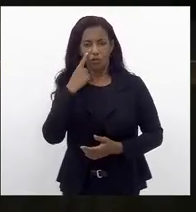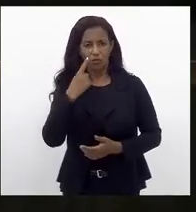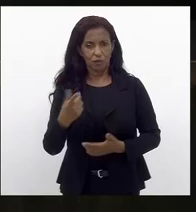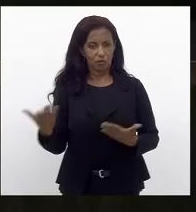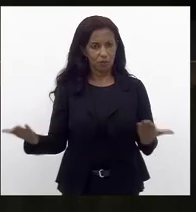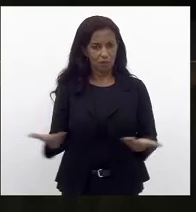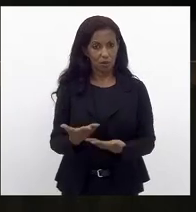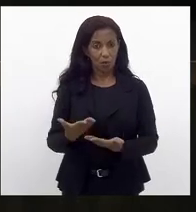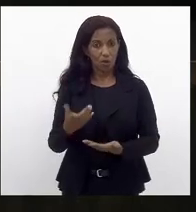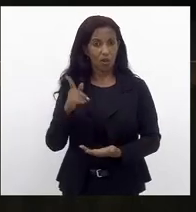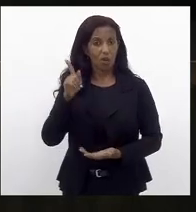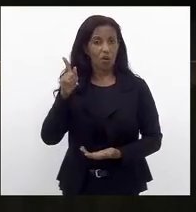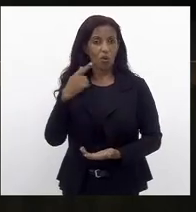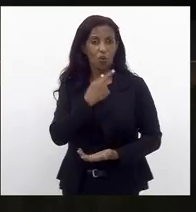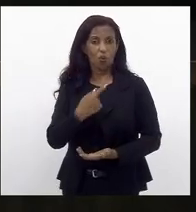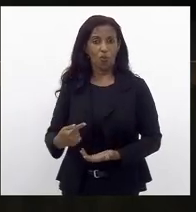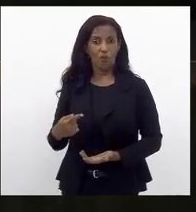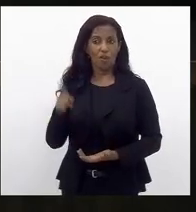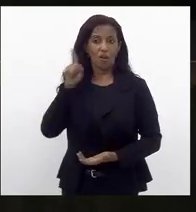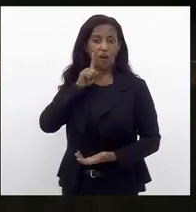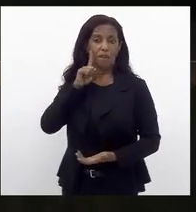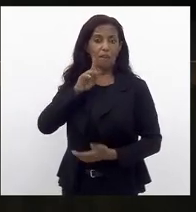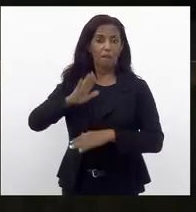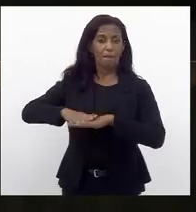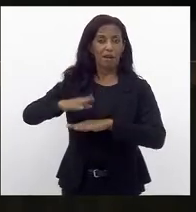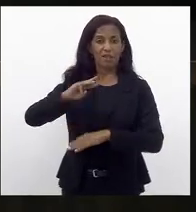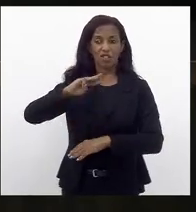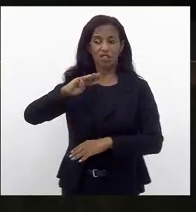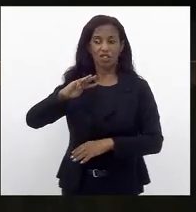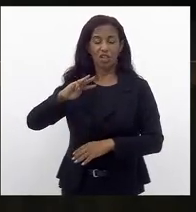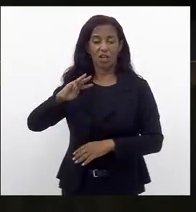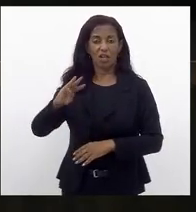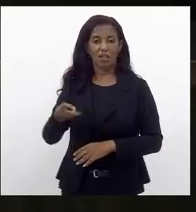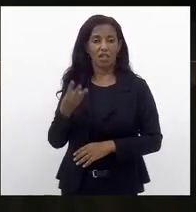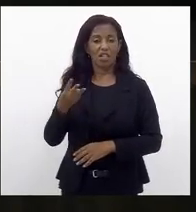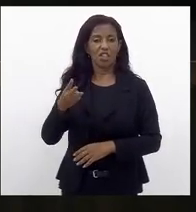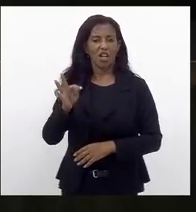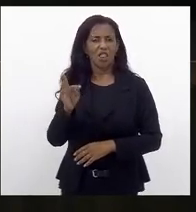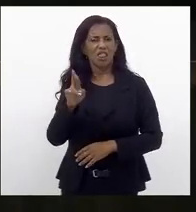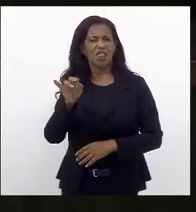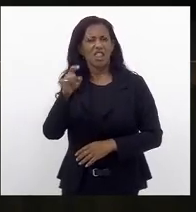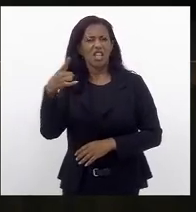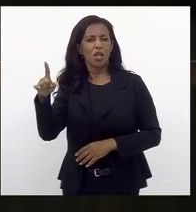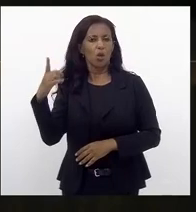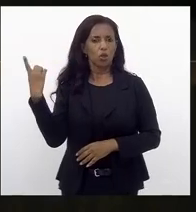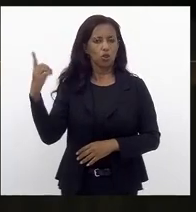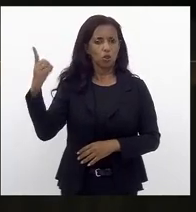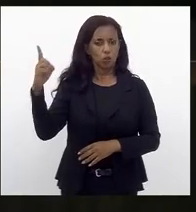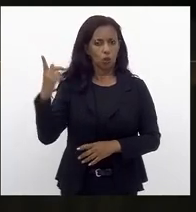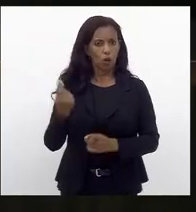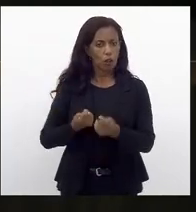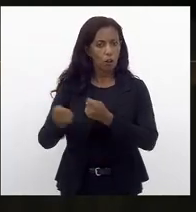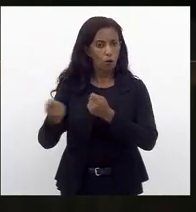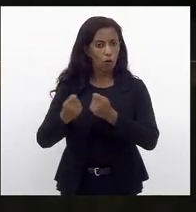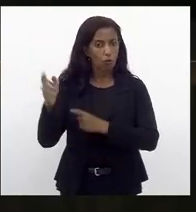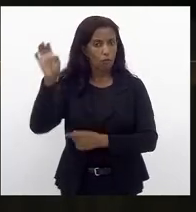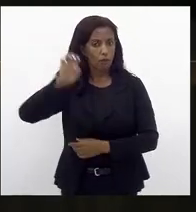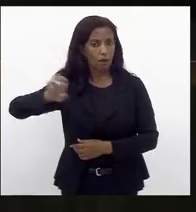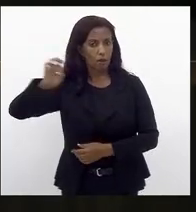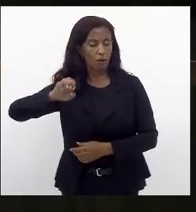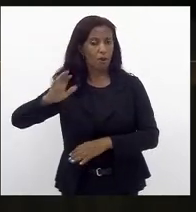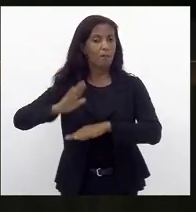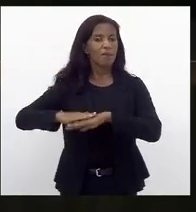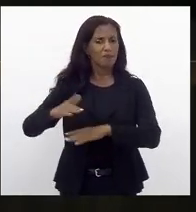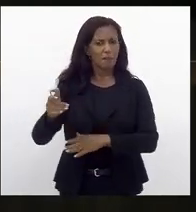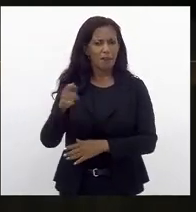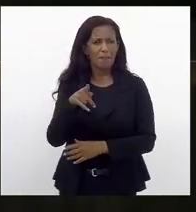o governo americano e prometido mais de três trilhões de dólares e as economias europeias investindo trinta